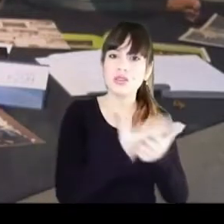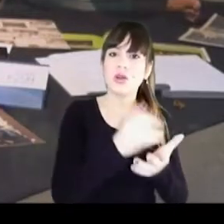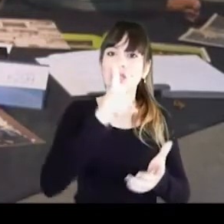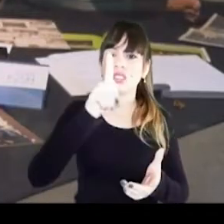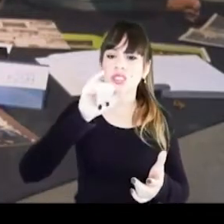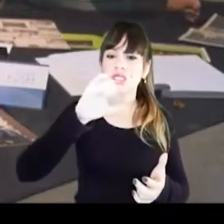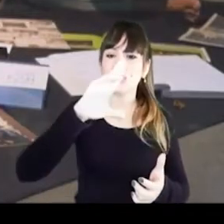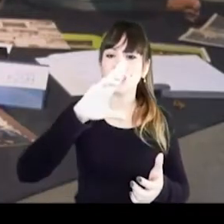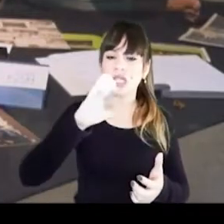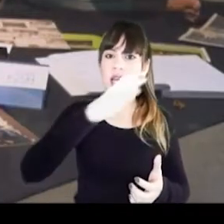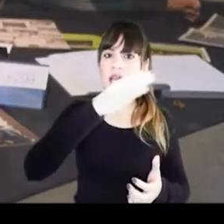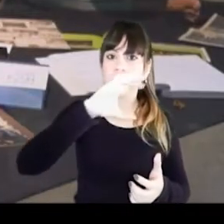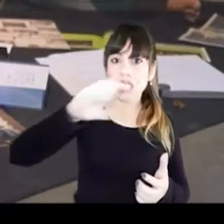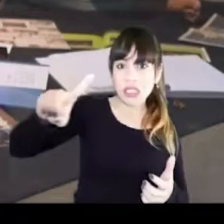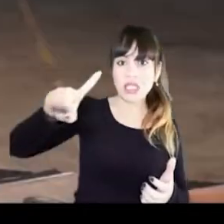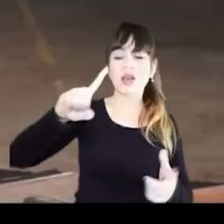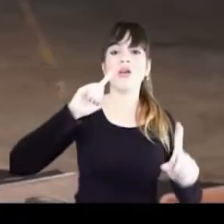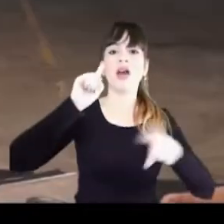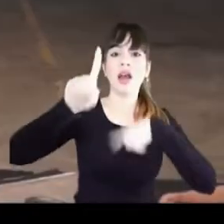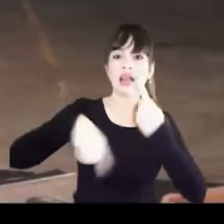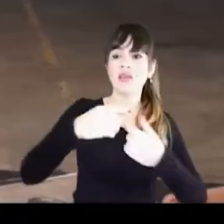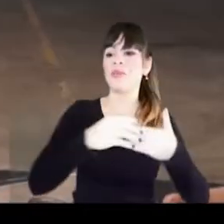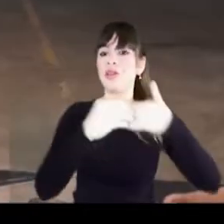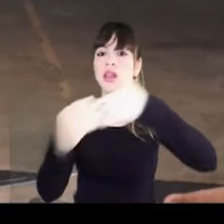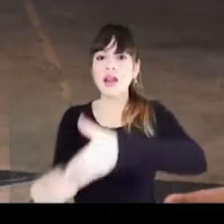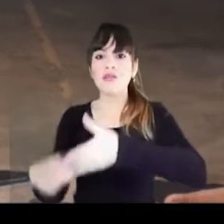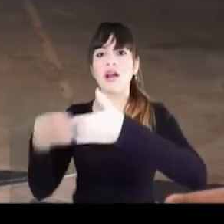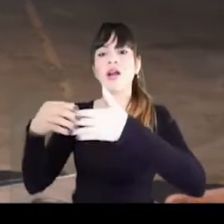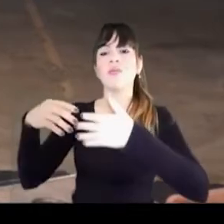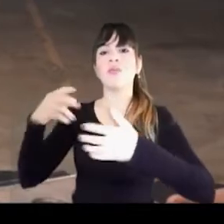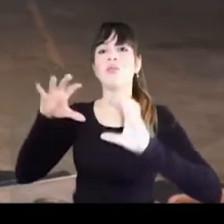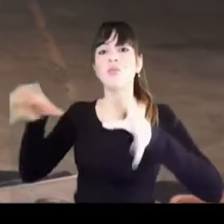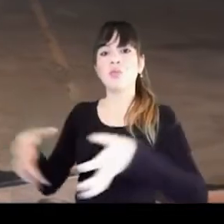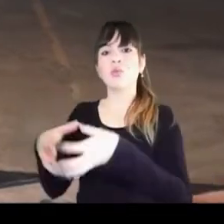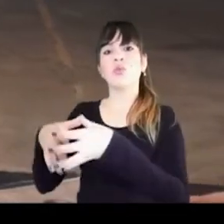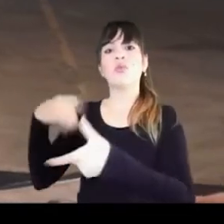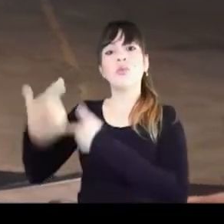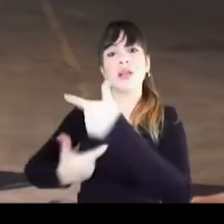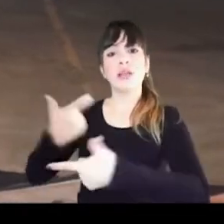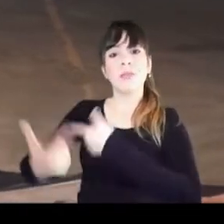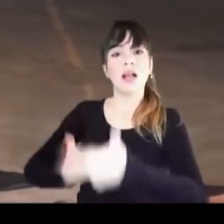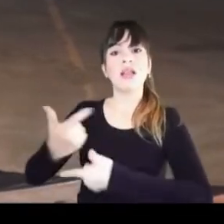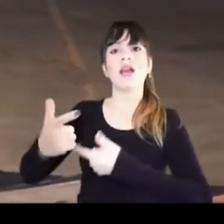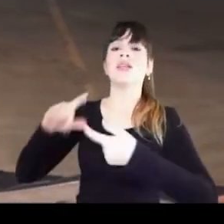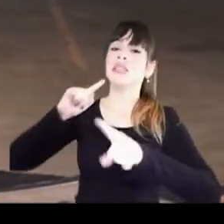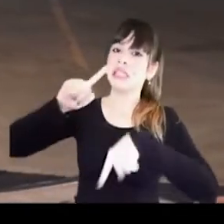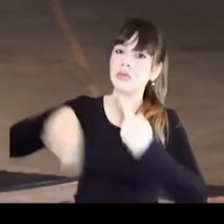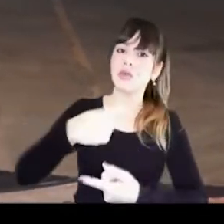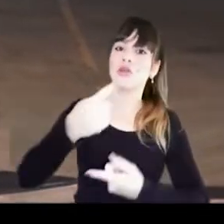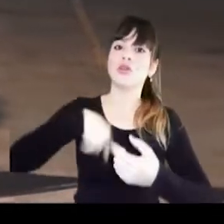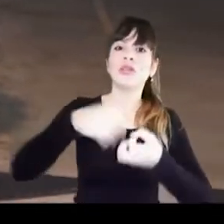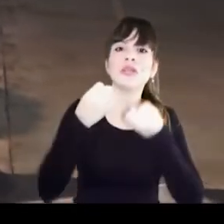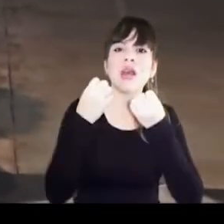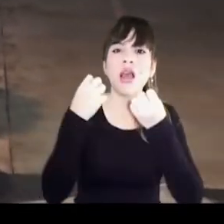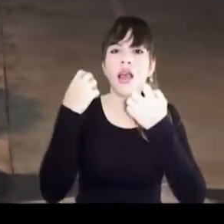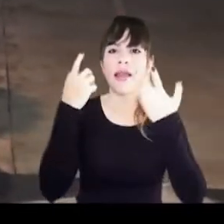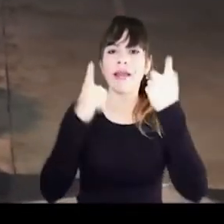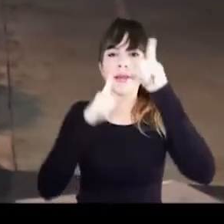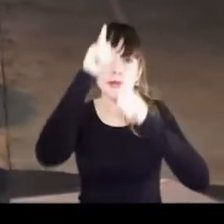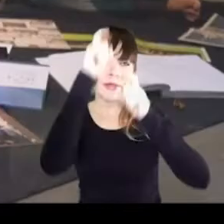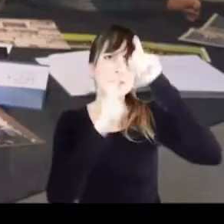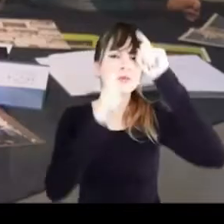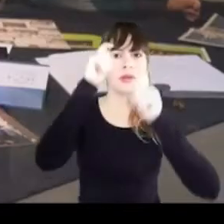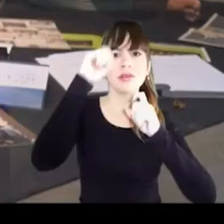depois eu tiro no colégio de direção e levo para dentro do grupo. E continuo no Expressões Humanas. E a gente tem todo